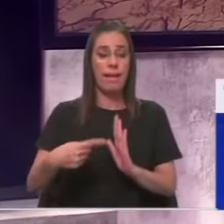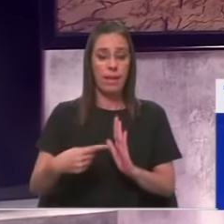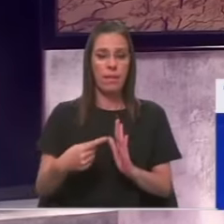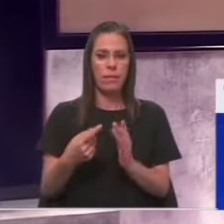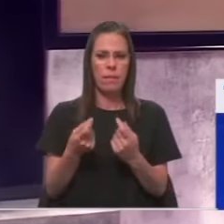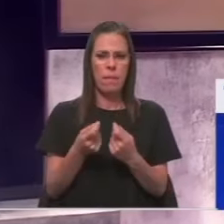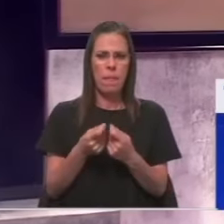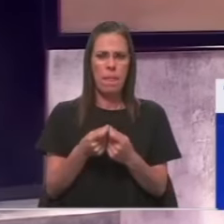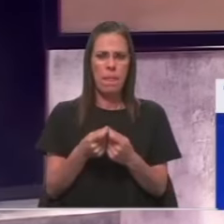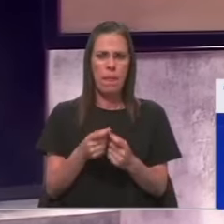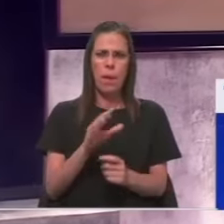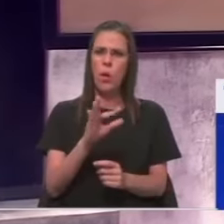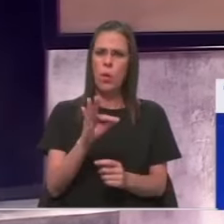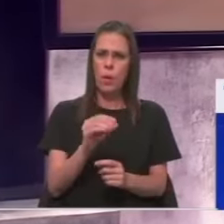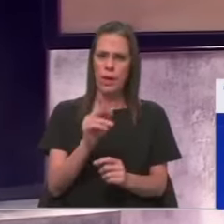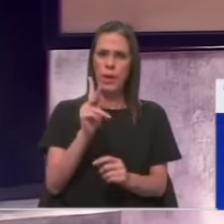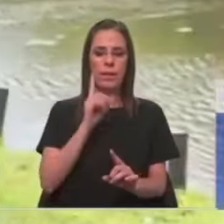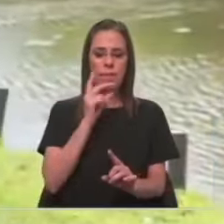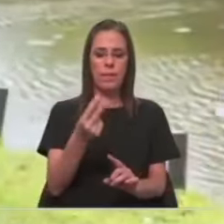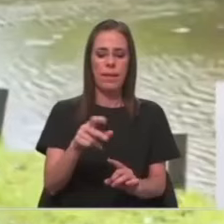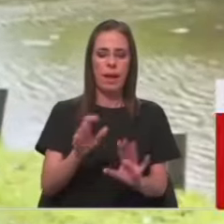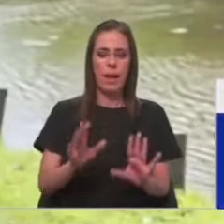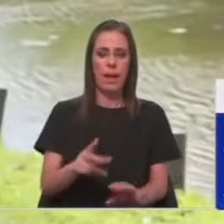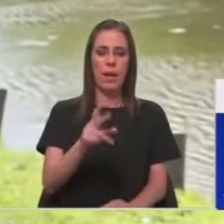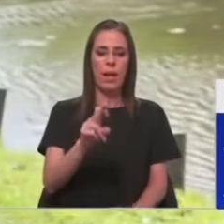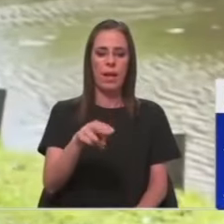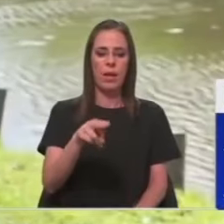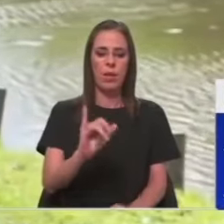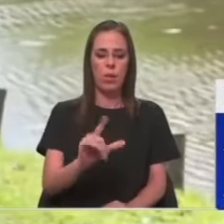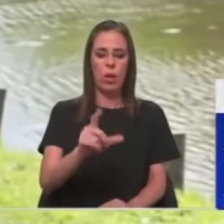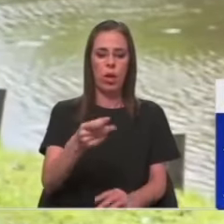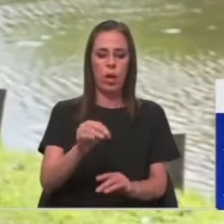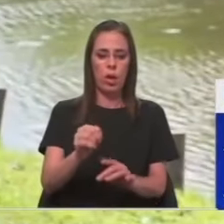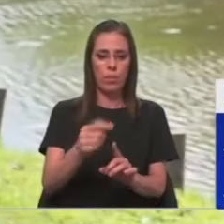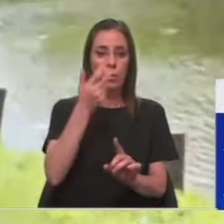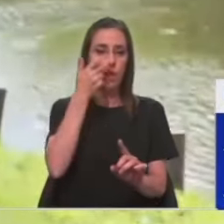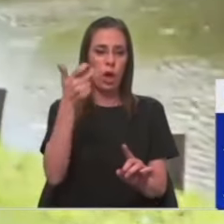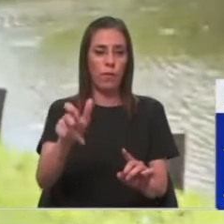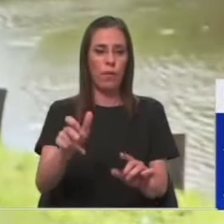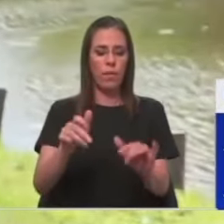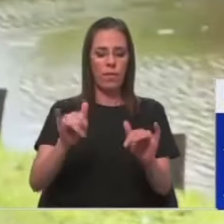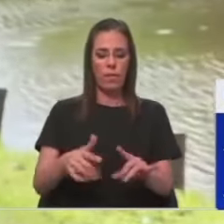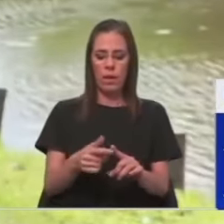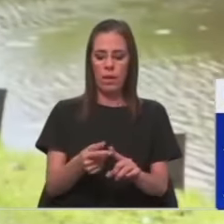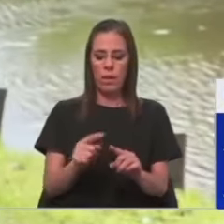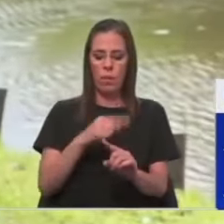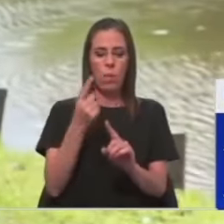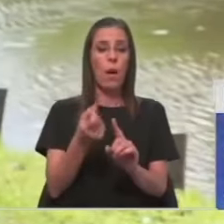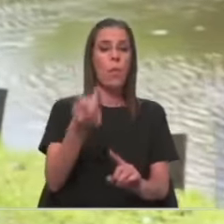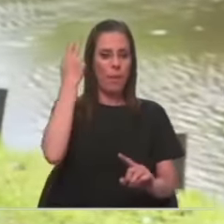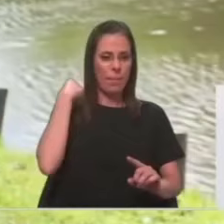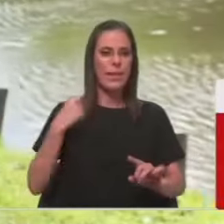poucos a pouco mais de 40 Km da morosa e Rui Lopes está reformado desde o final do ano